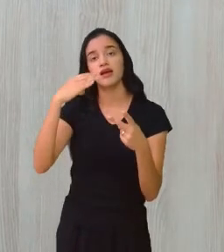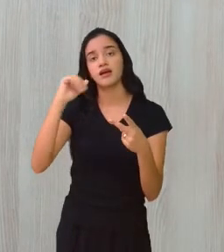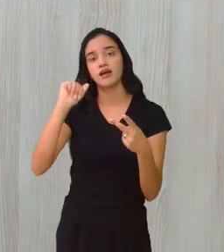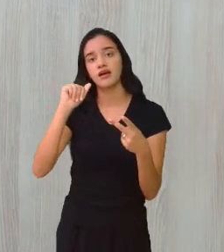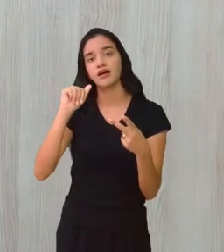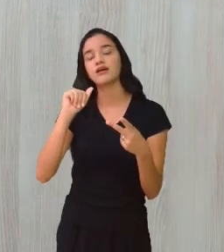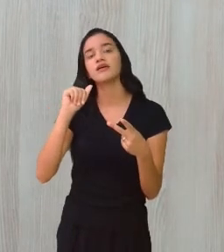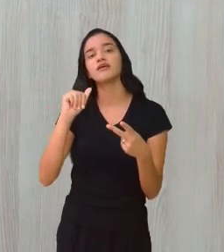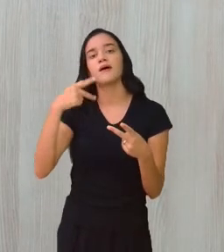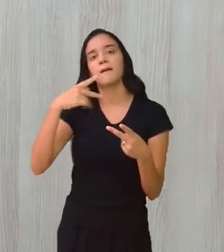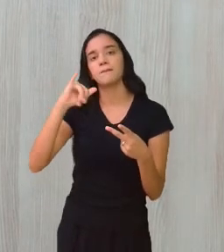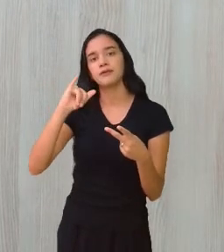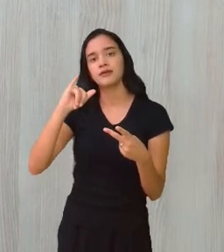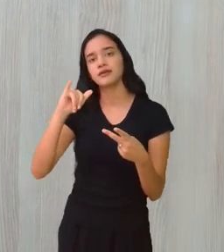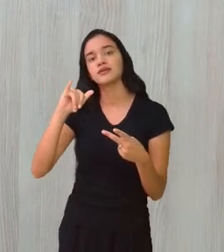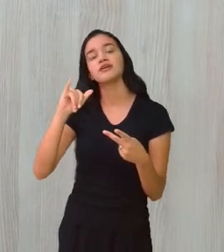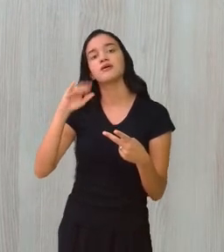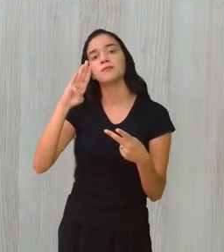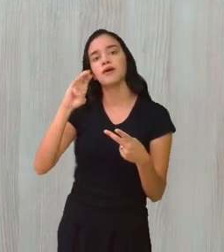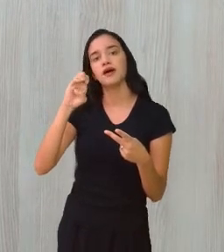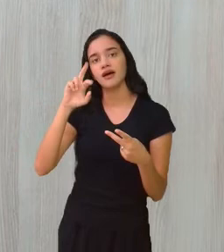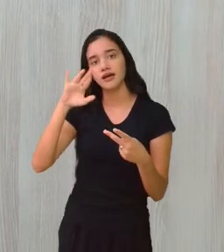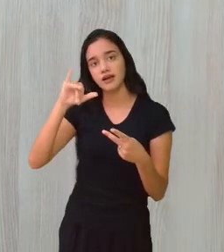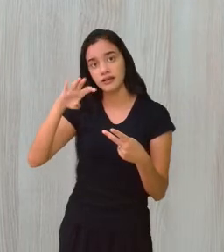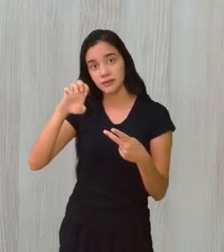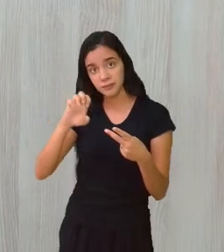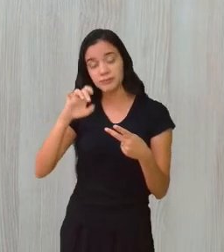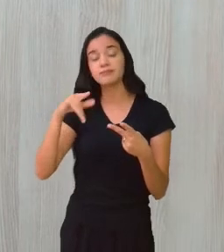olhar. E o Capibaribe também,